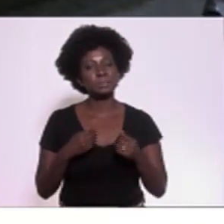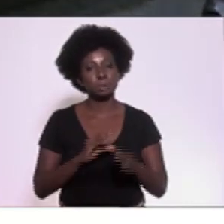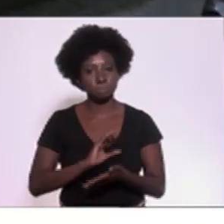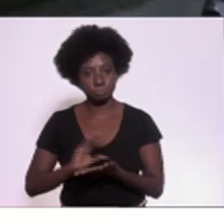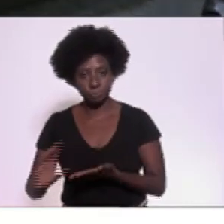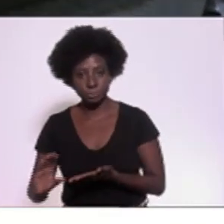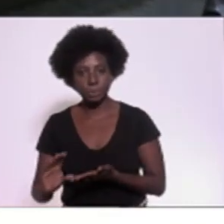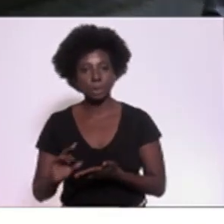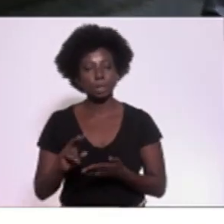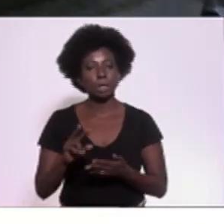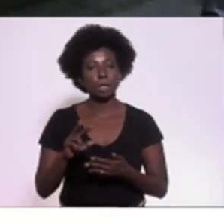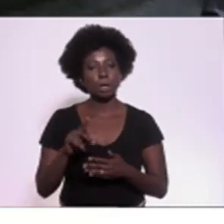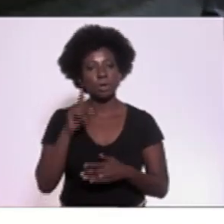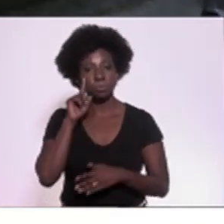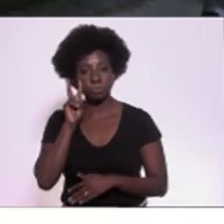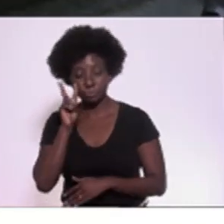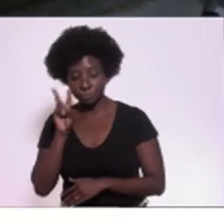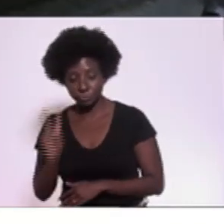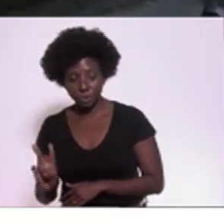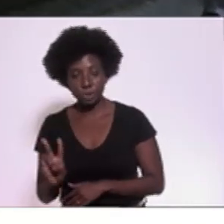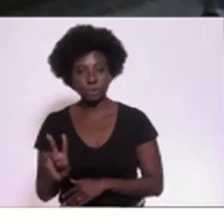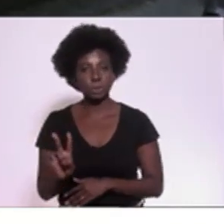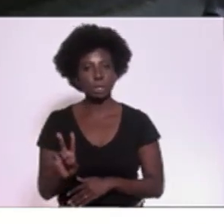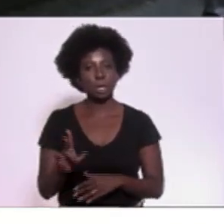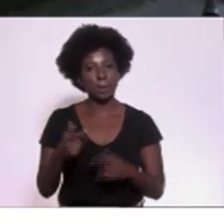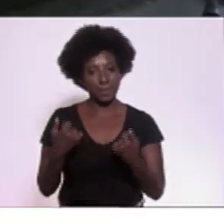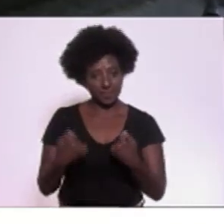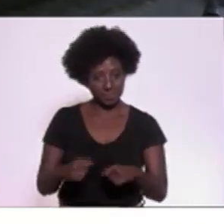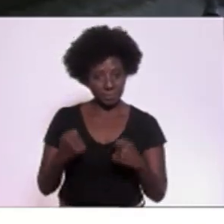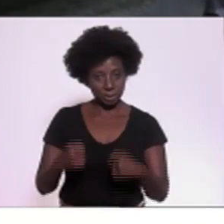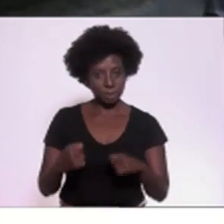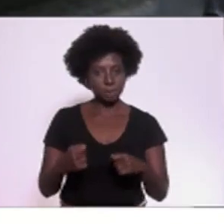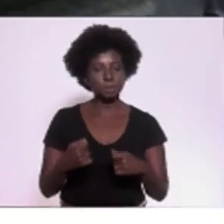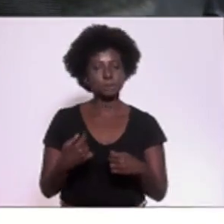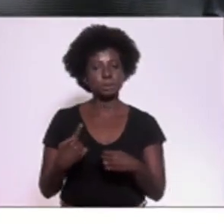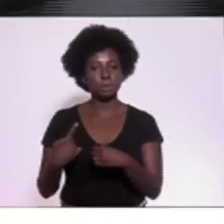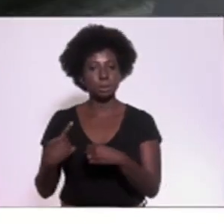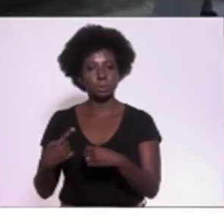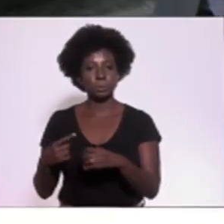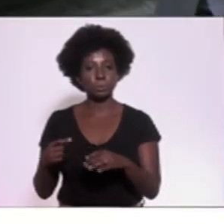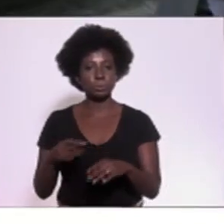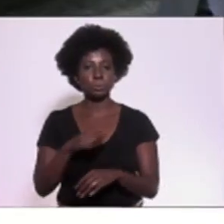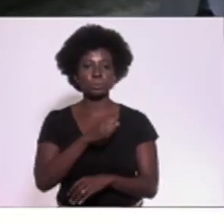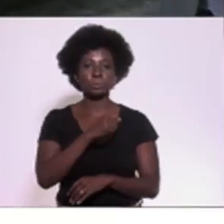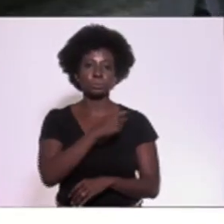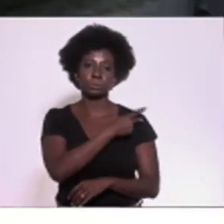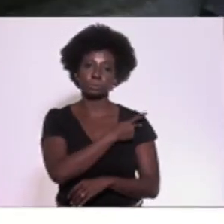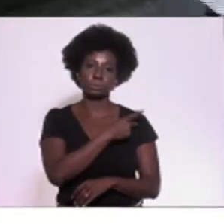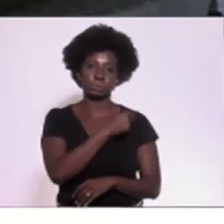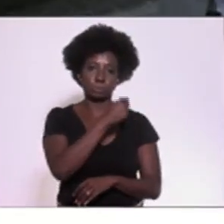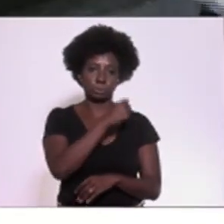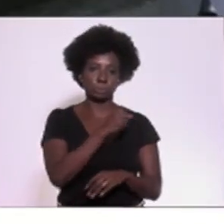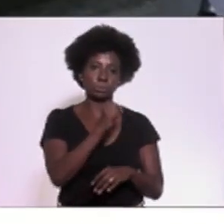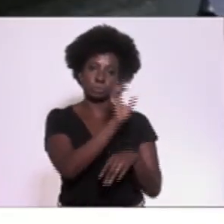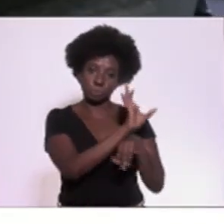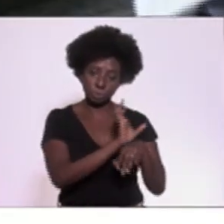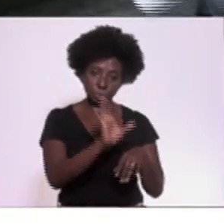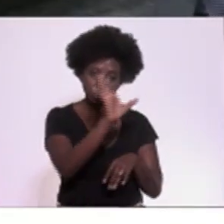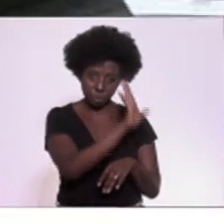observadas as necessidades do interior do Estado, nas seguintes ações. Inciso. Custeio da